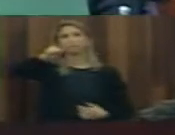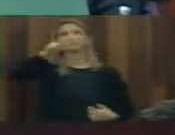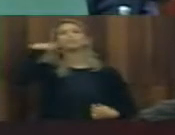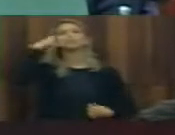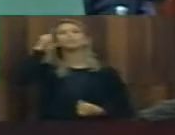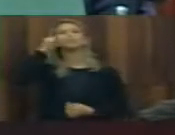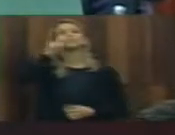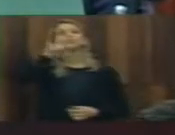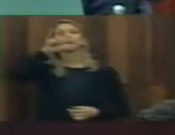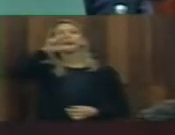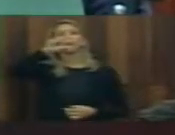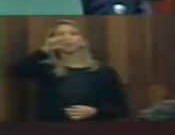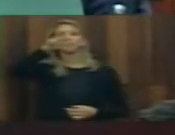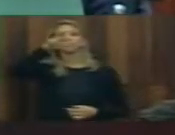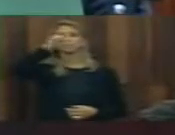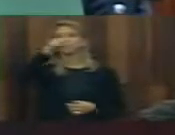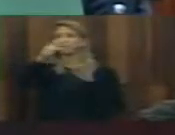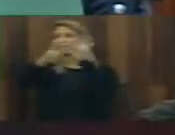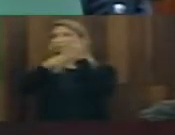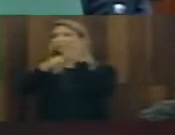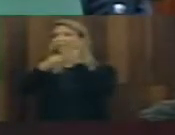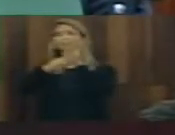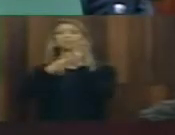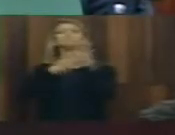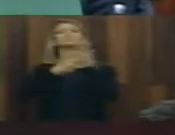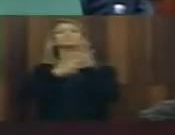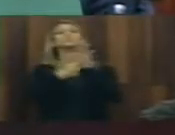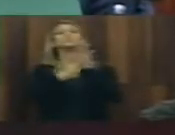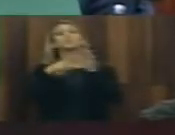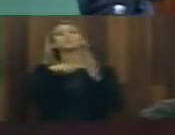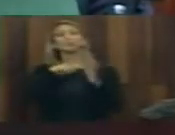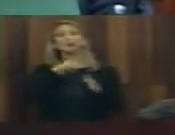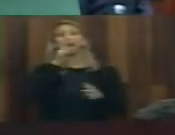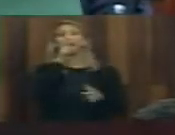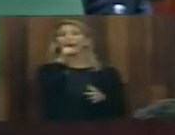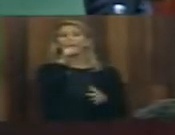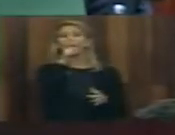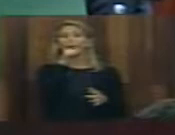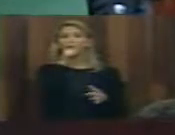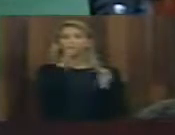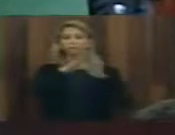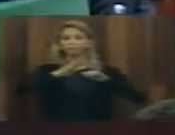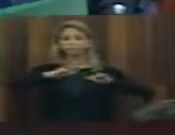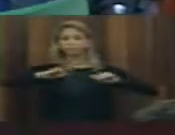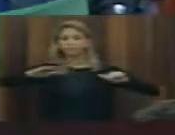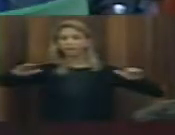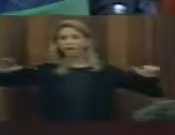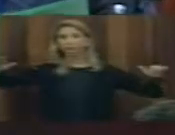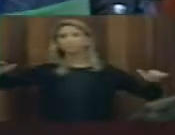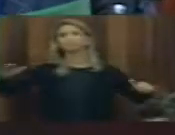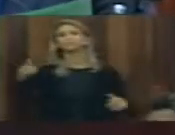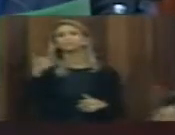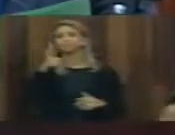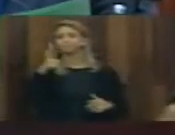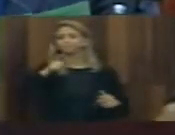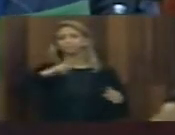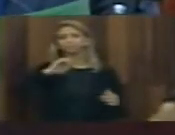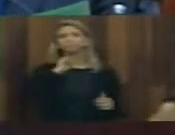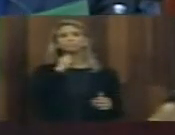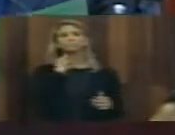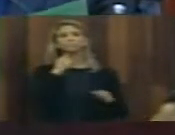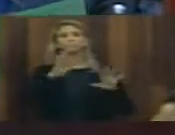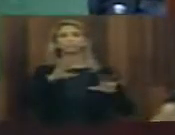vereadora Alexandra Codesso, que dispõe sobre instituir o programa Oceano Sem Lixo no município de Cabo Frio e da outras providências. O